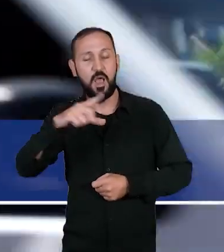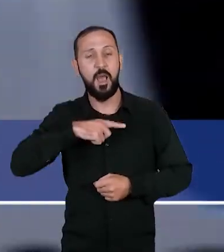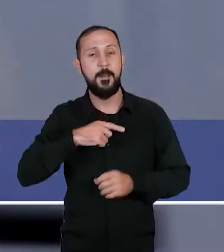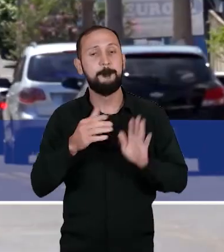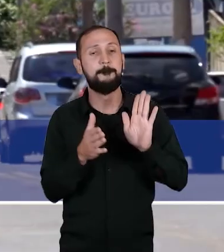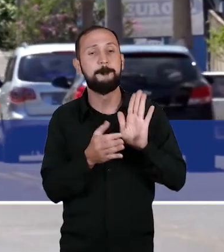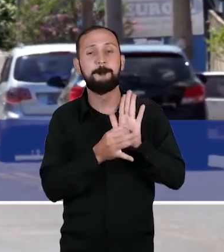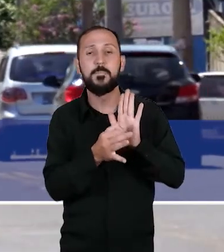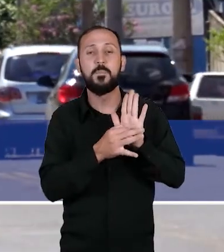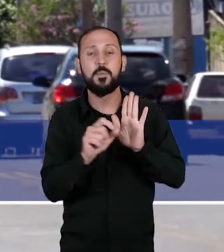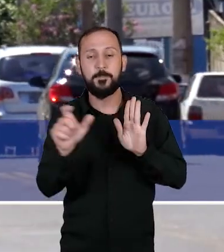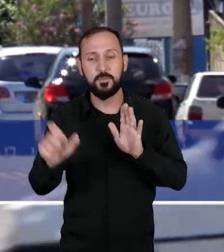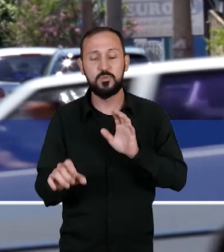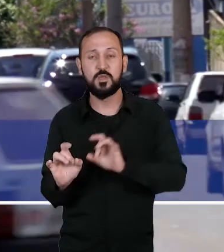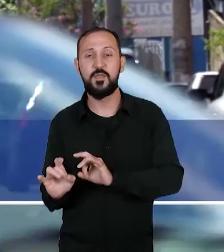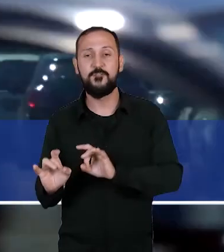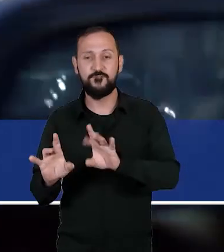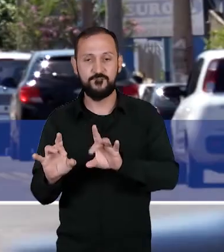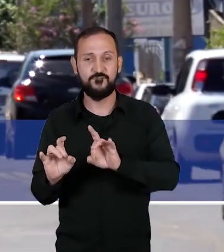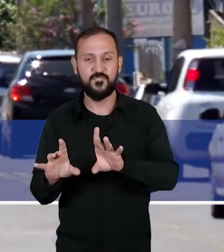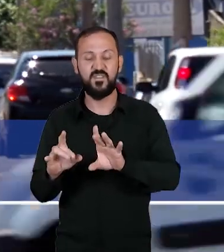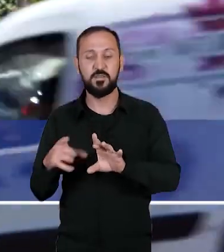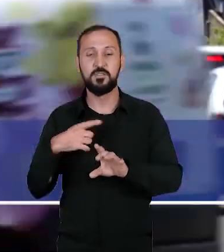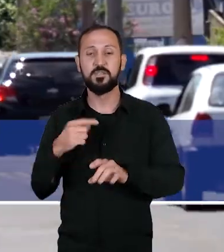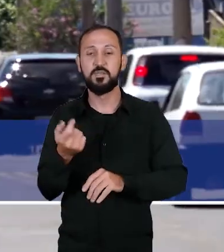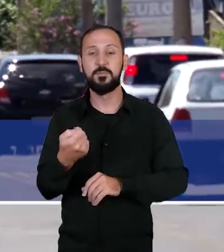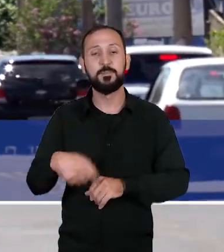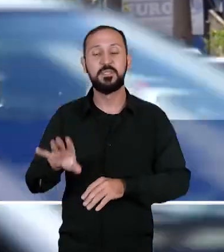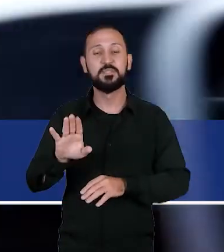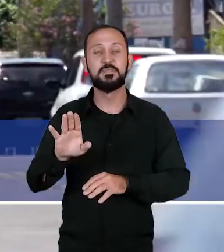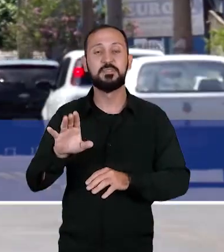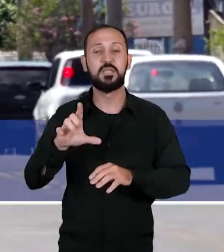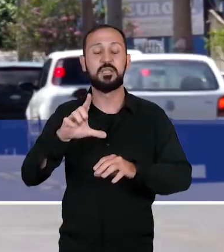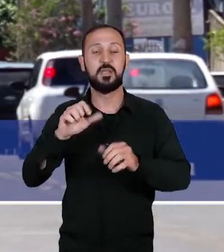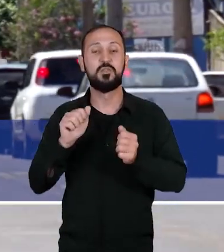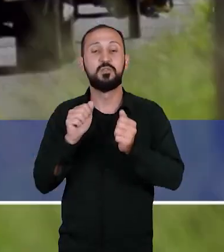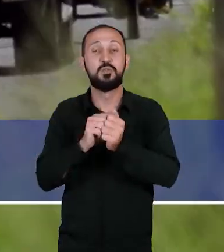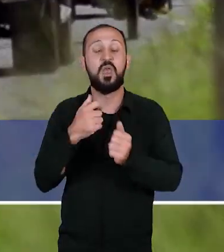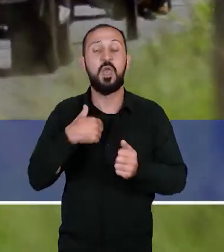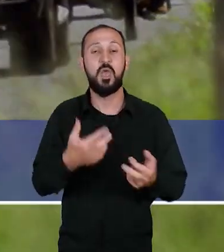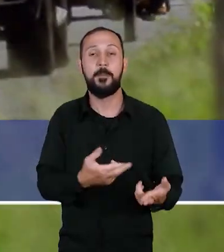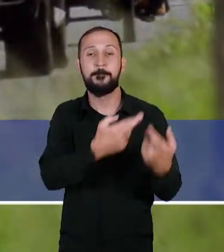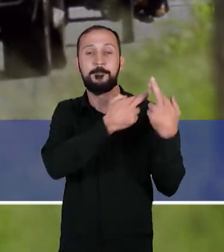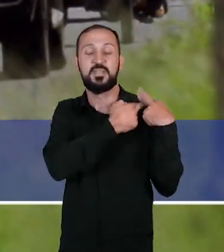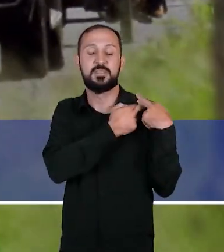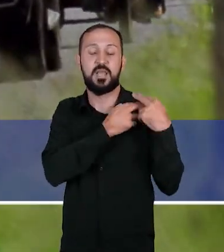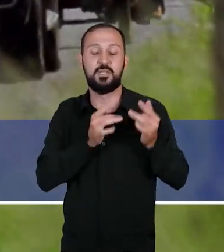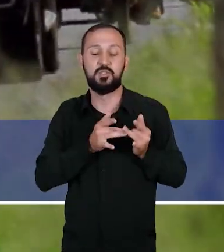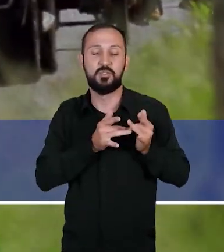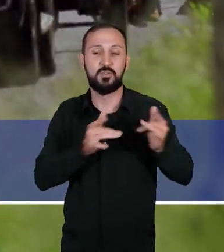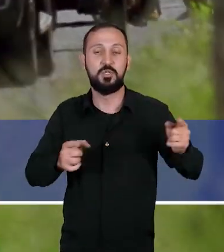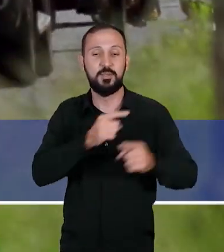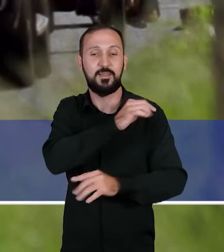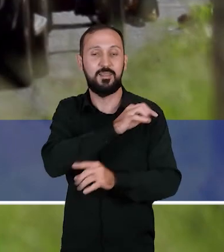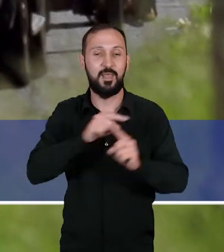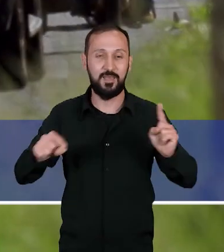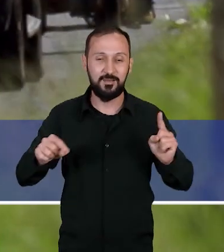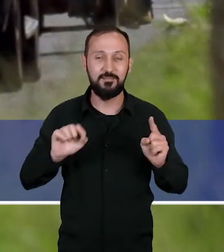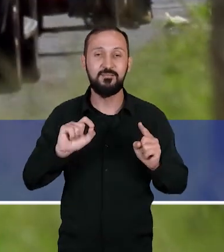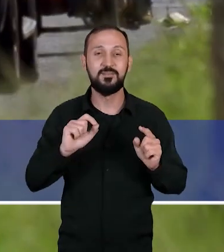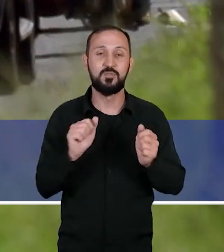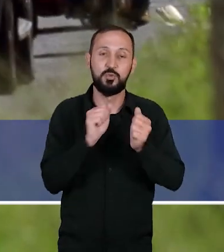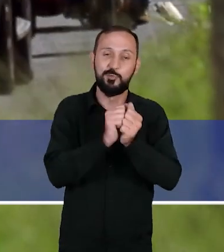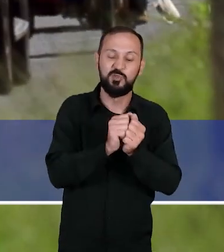A proposta garante aos vendedores de veículos automotivos de não estarem mais na condição de responsáveis solidários do